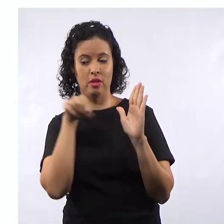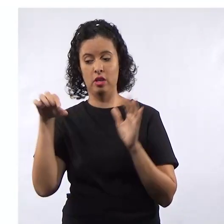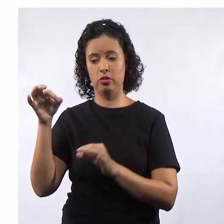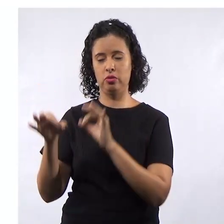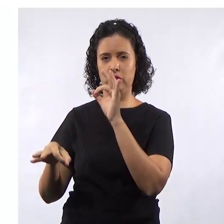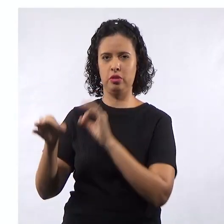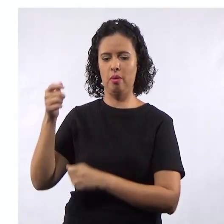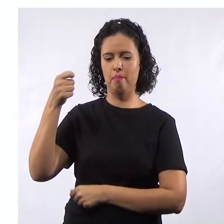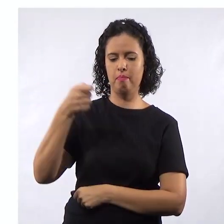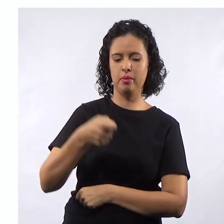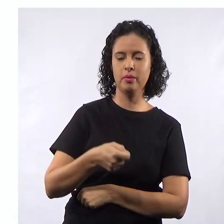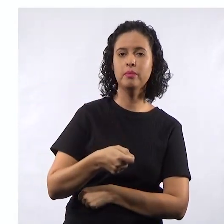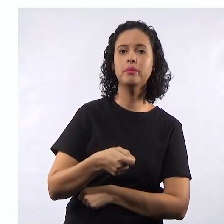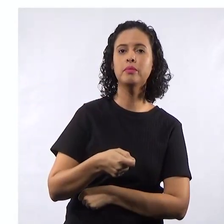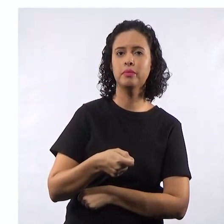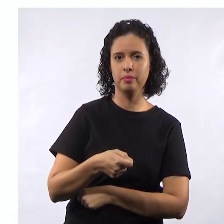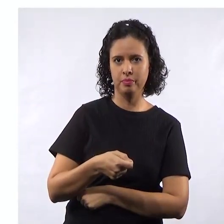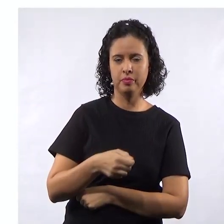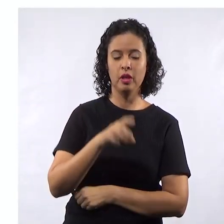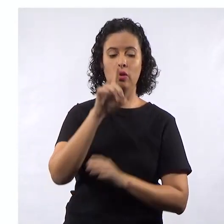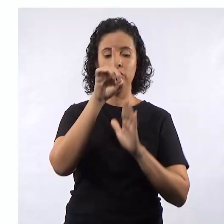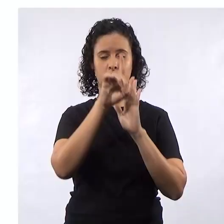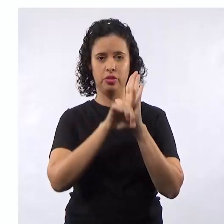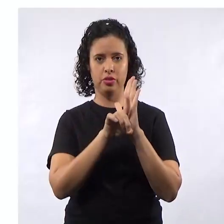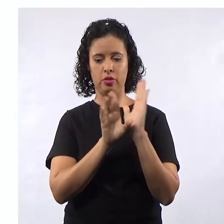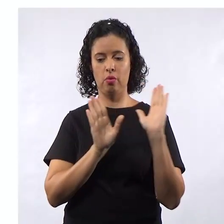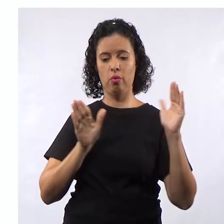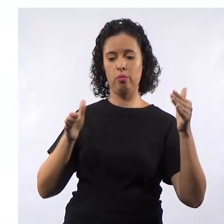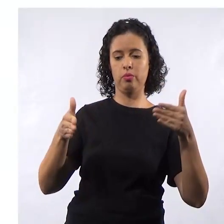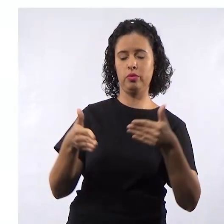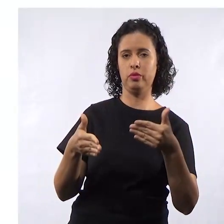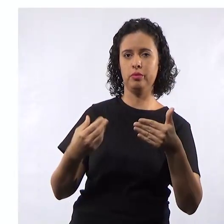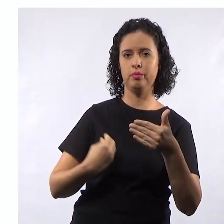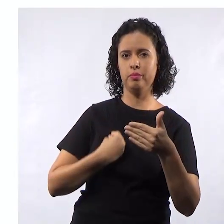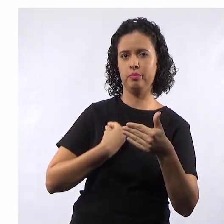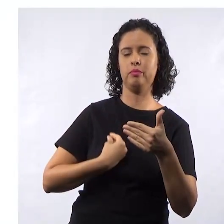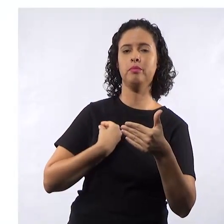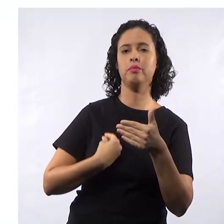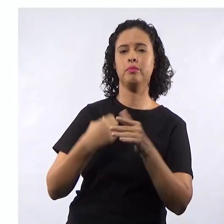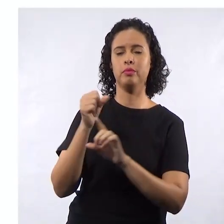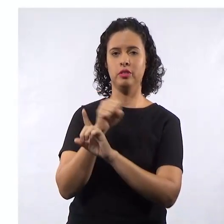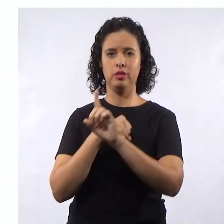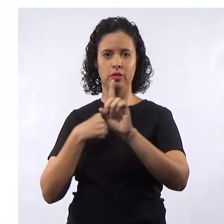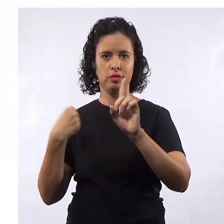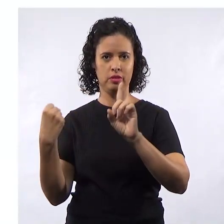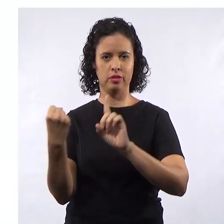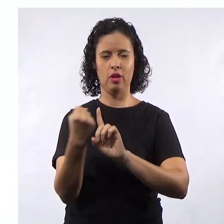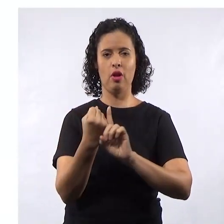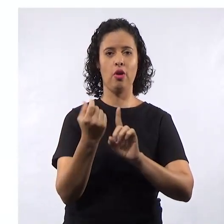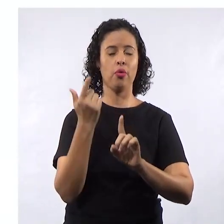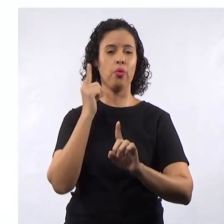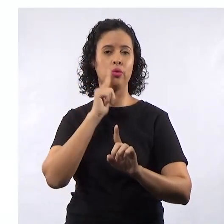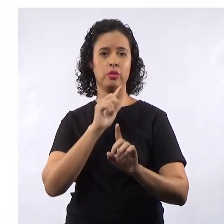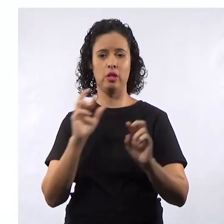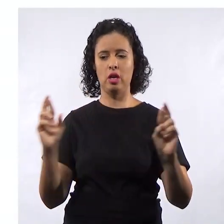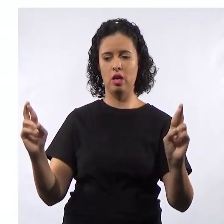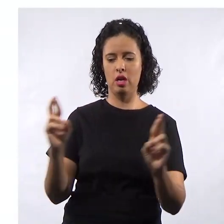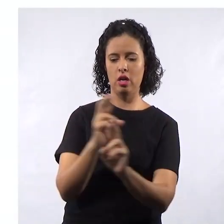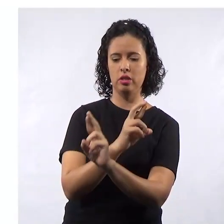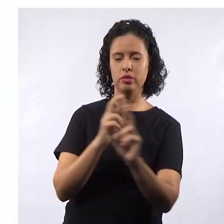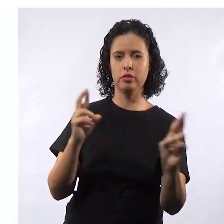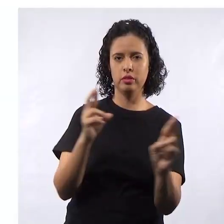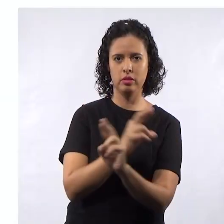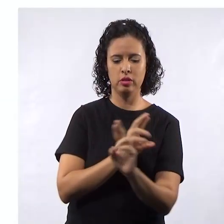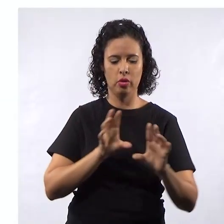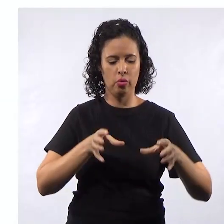Assim, o direito está em função da vida social. A sua finalidade é de favorecer o amplo relacionamento entre as pessoas e os